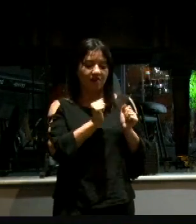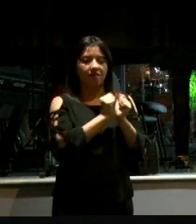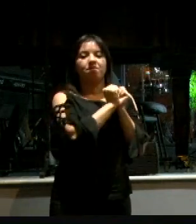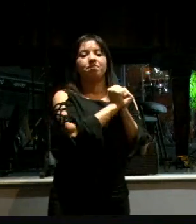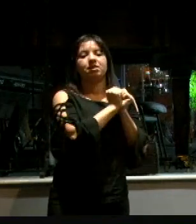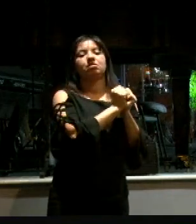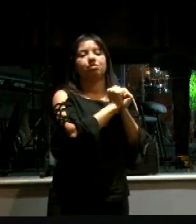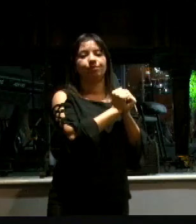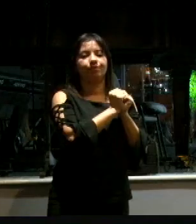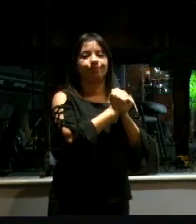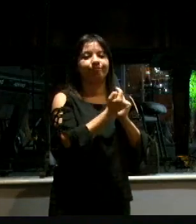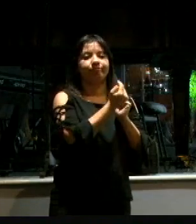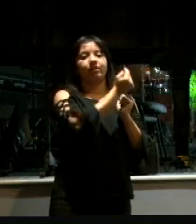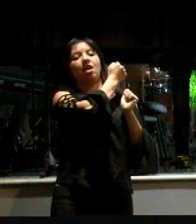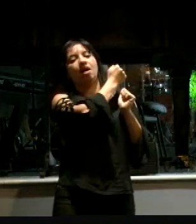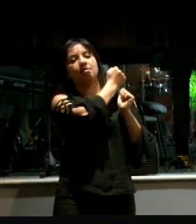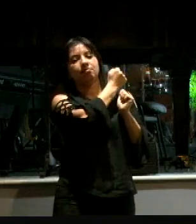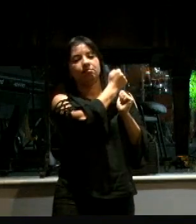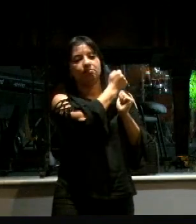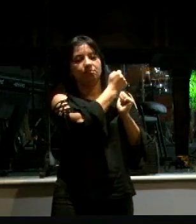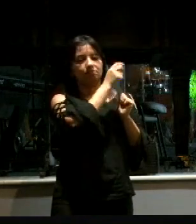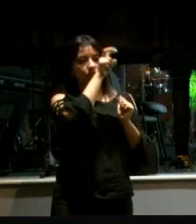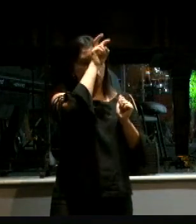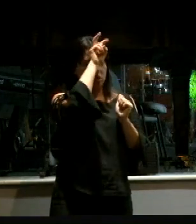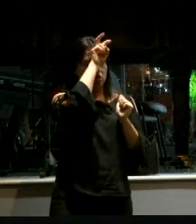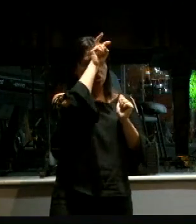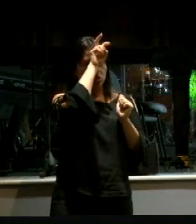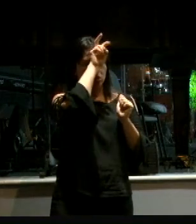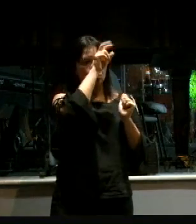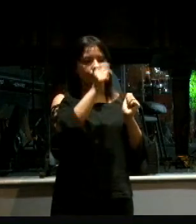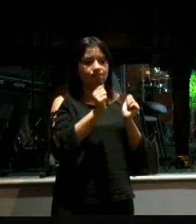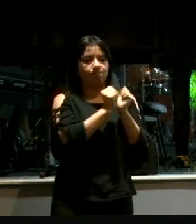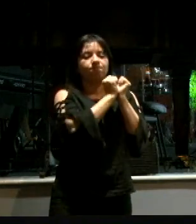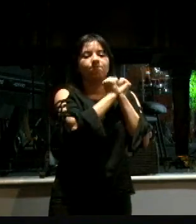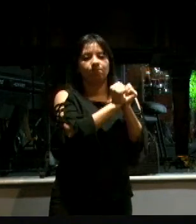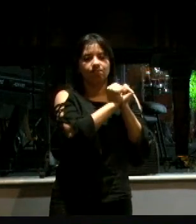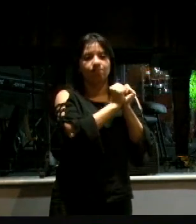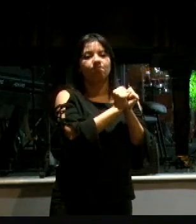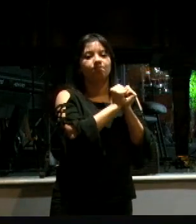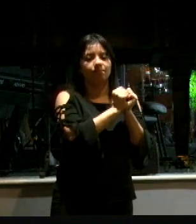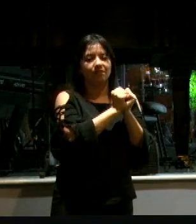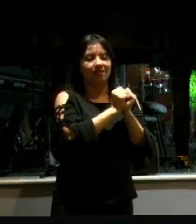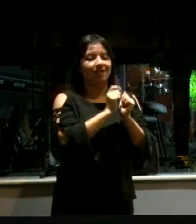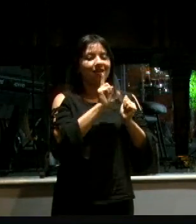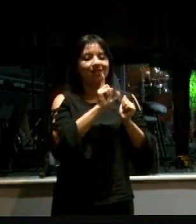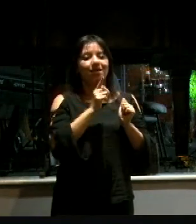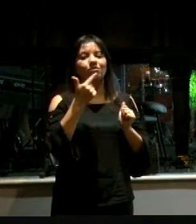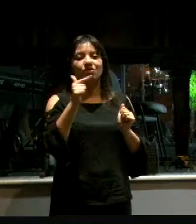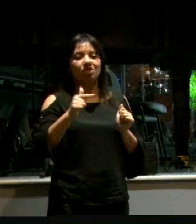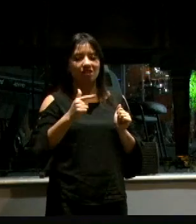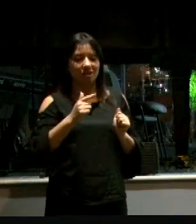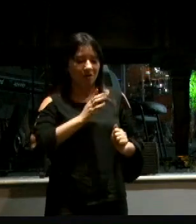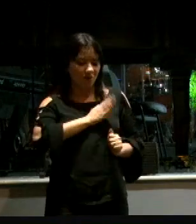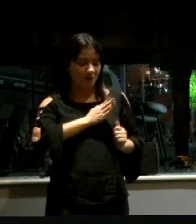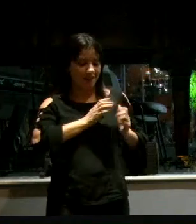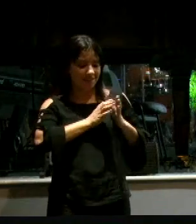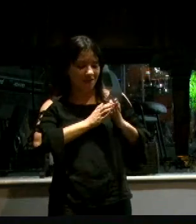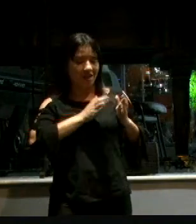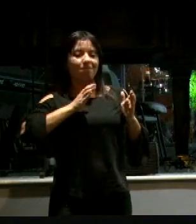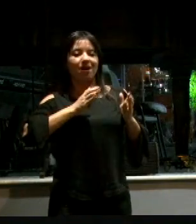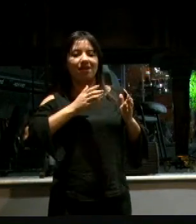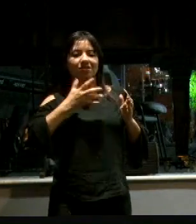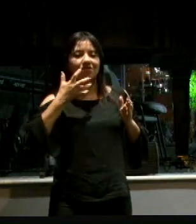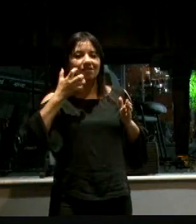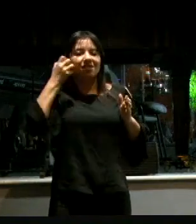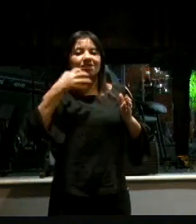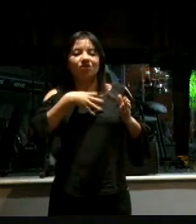Não tinham um coração de filhos, como a Érica pregou. E começaram a murmurar. E o texto da palavra de